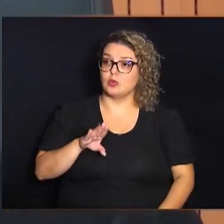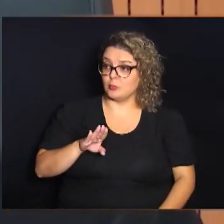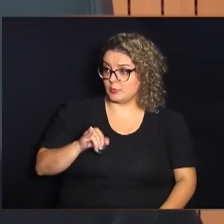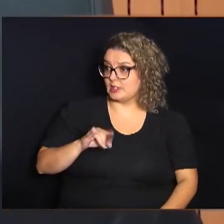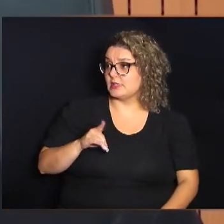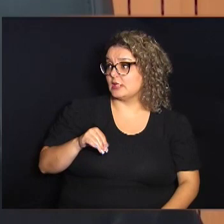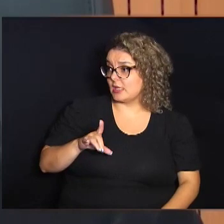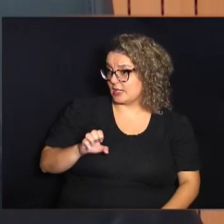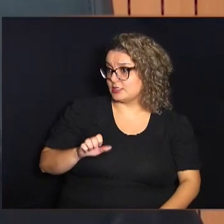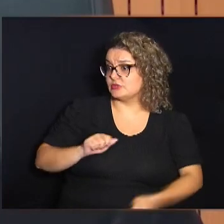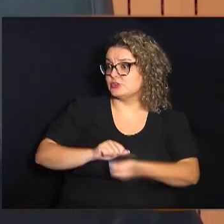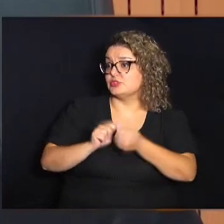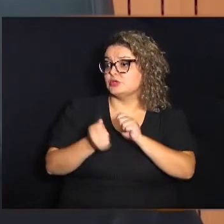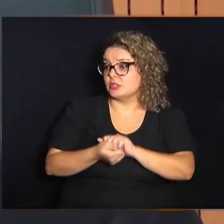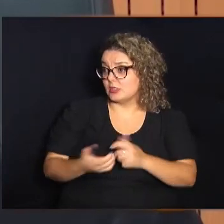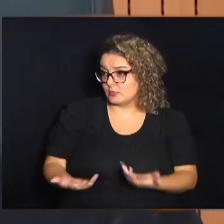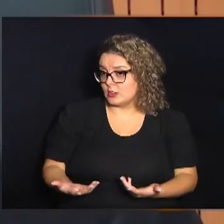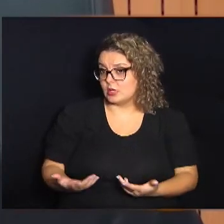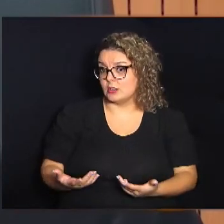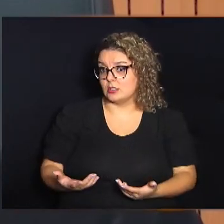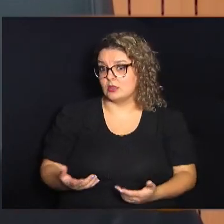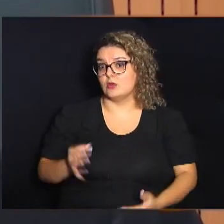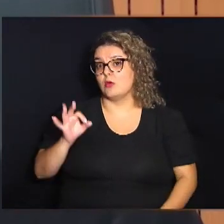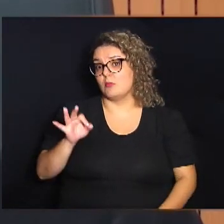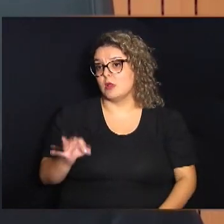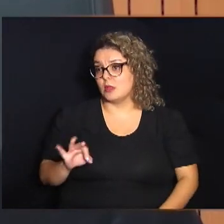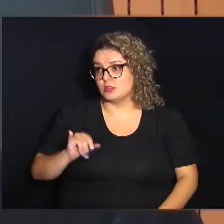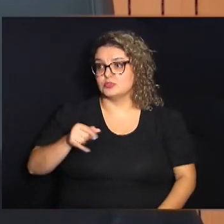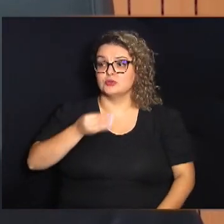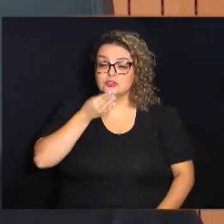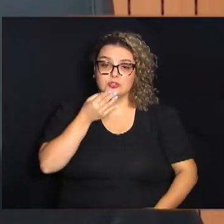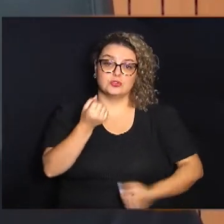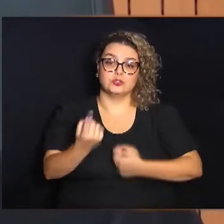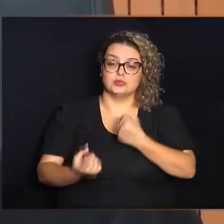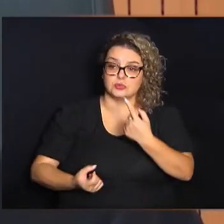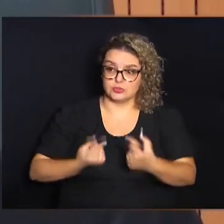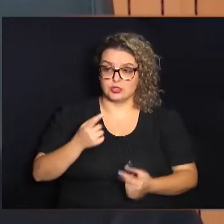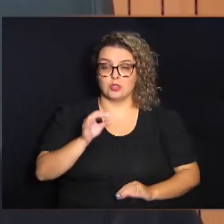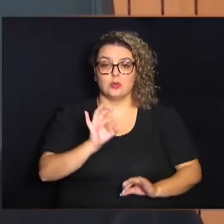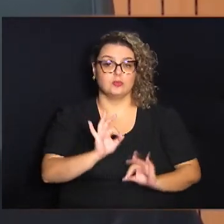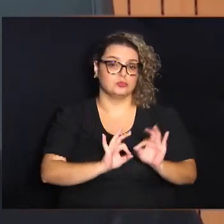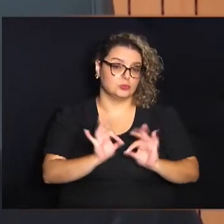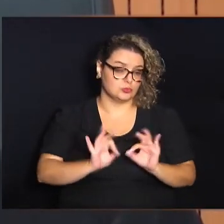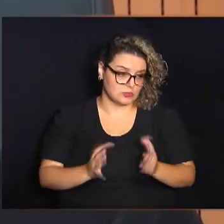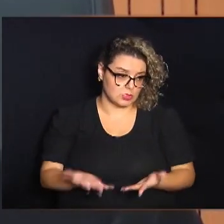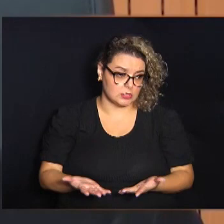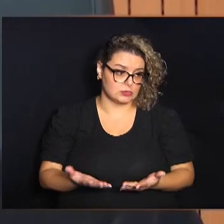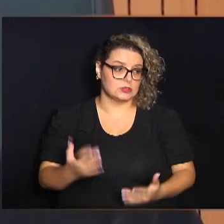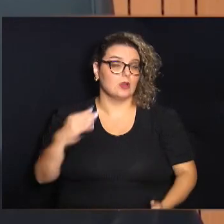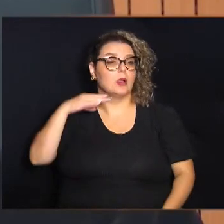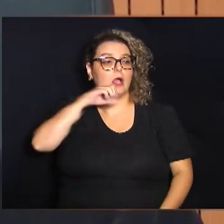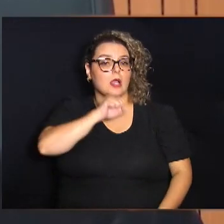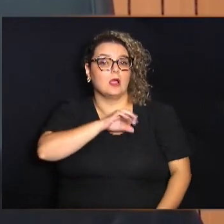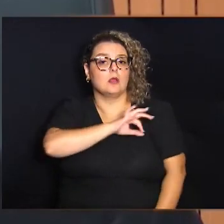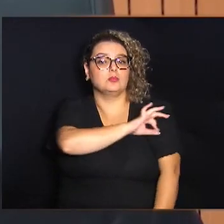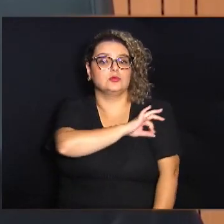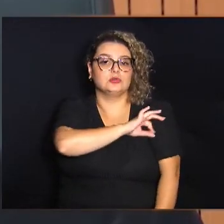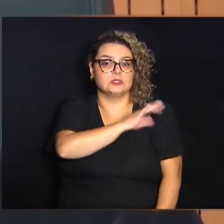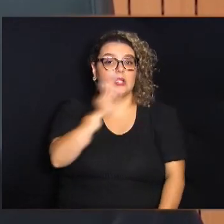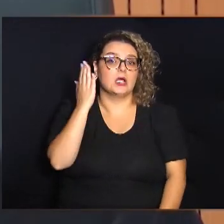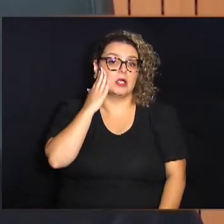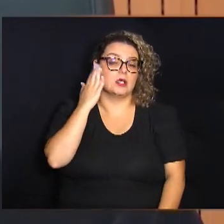de flexibilizar o coeficiente de aproveitamento em alguns projetos. Então, imediatamente a Prefeitura, sabendo